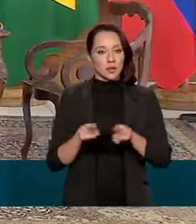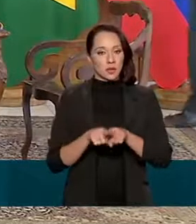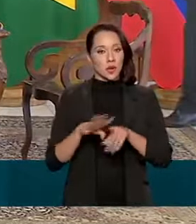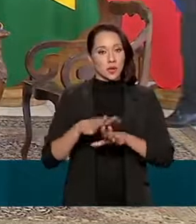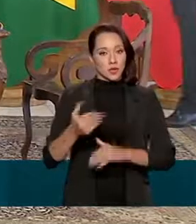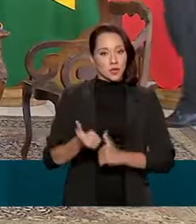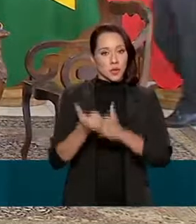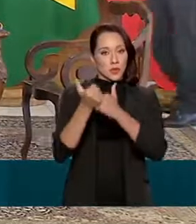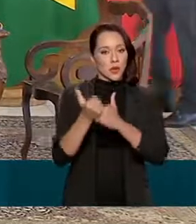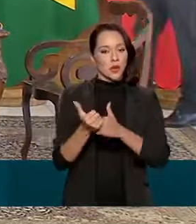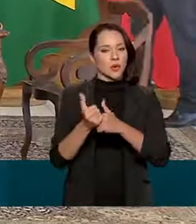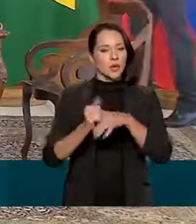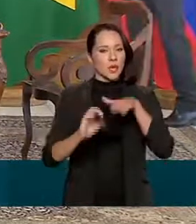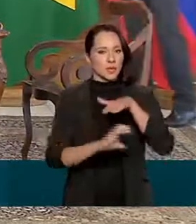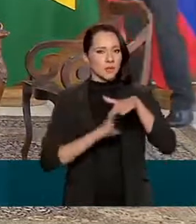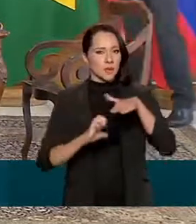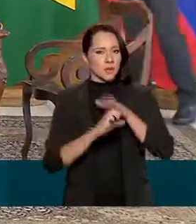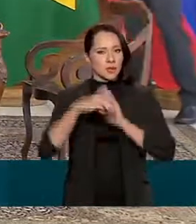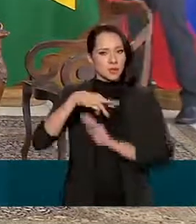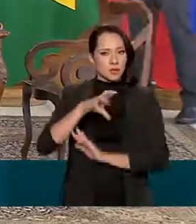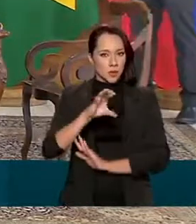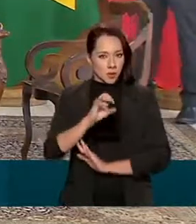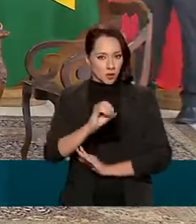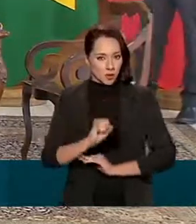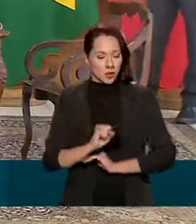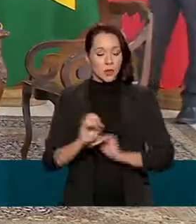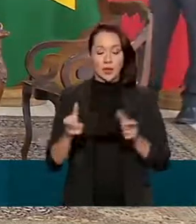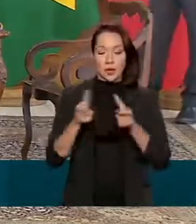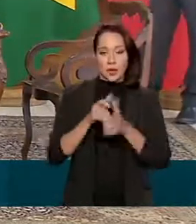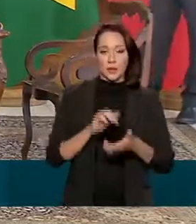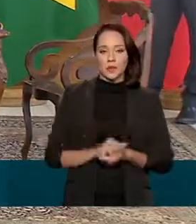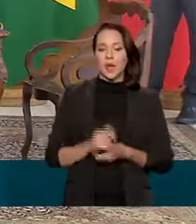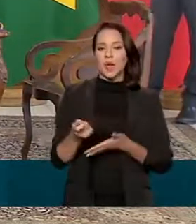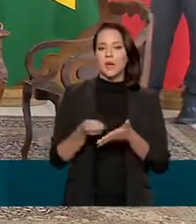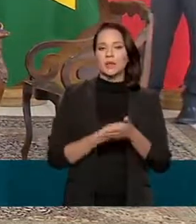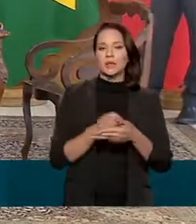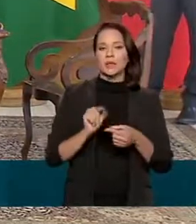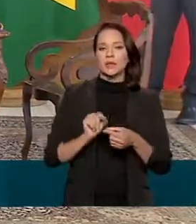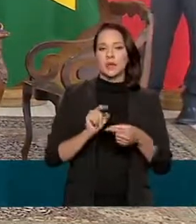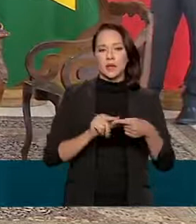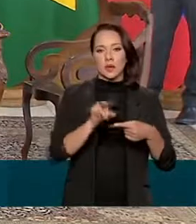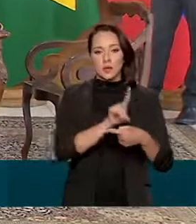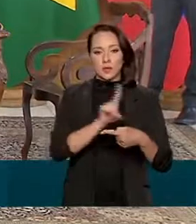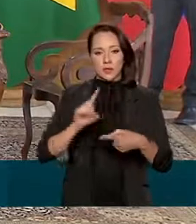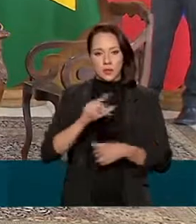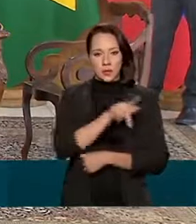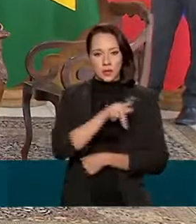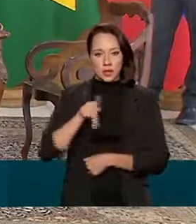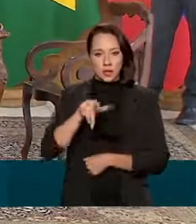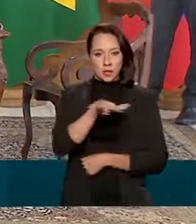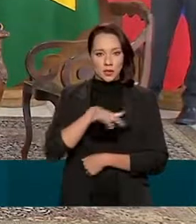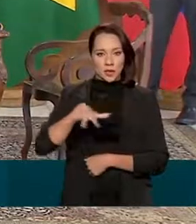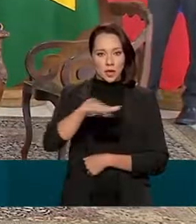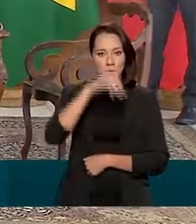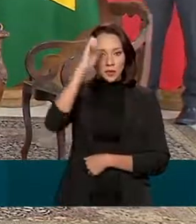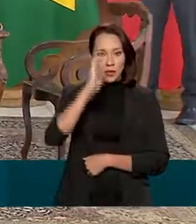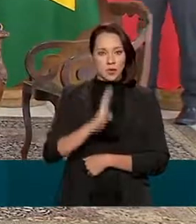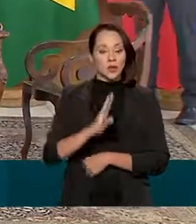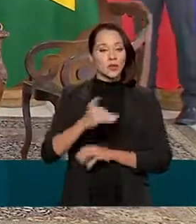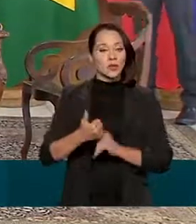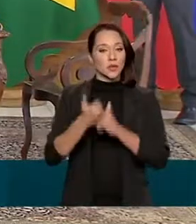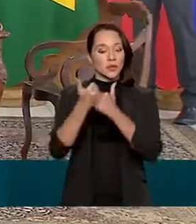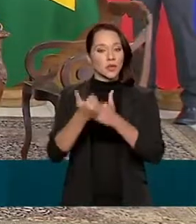de Apoio às Micro e Pequenas Empresas assinam o diretor-presidente do Serviço Brasileiro